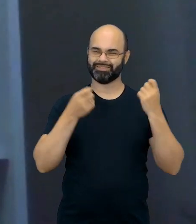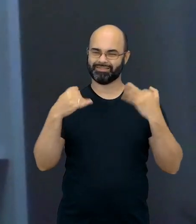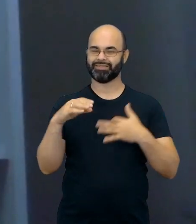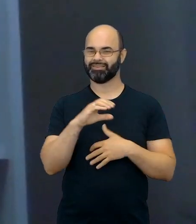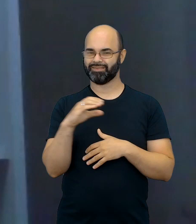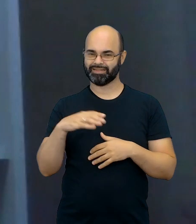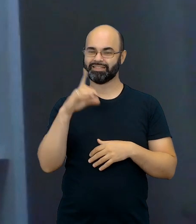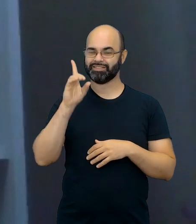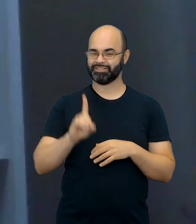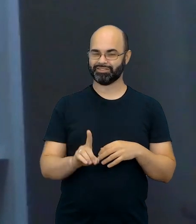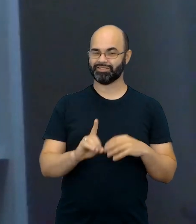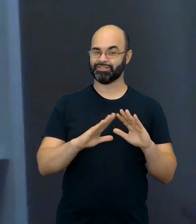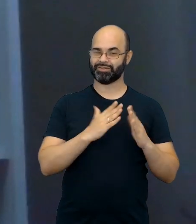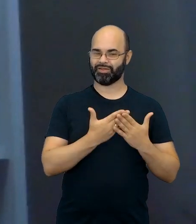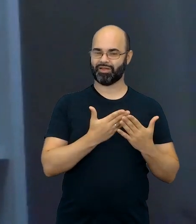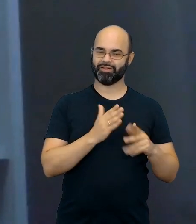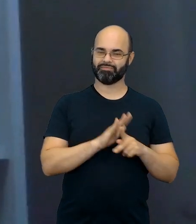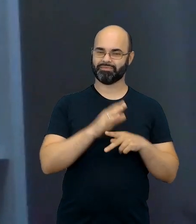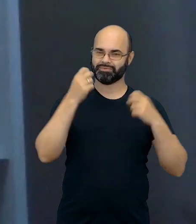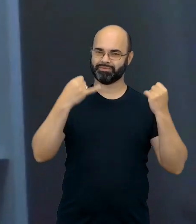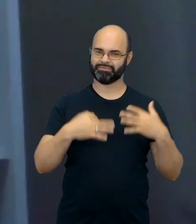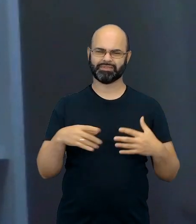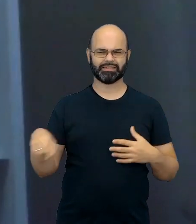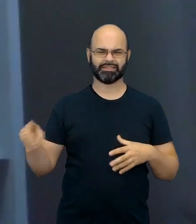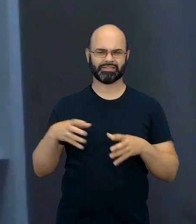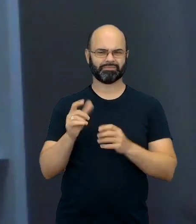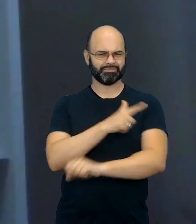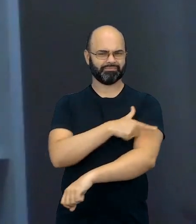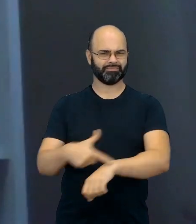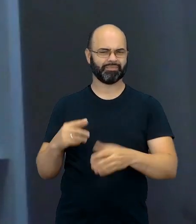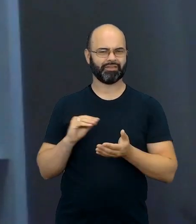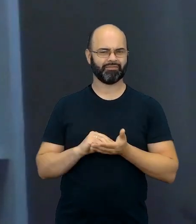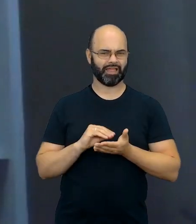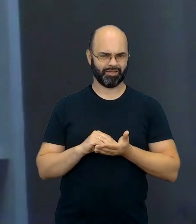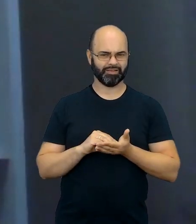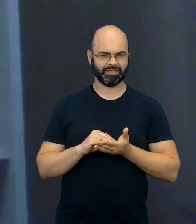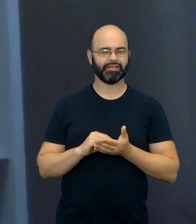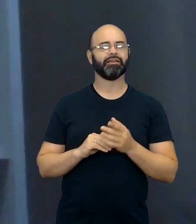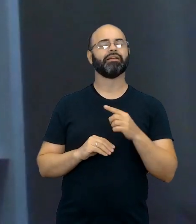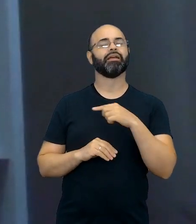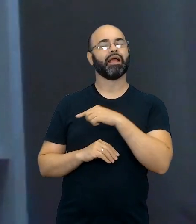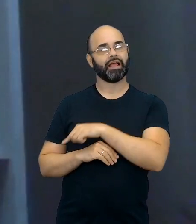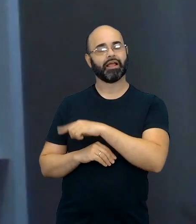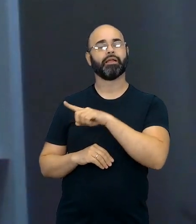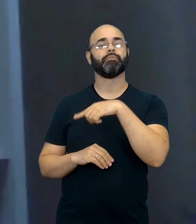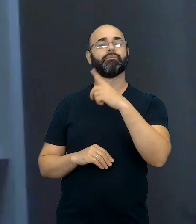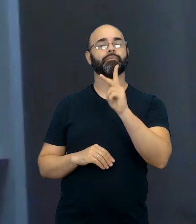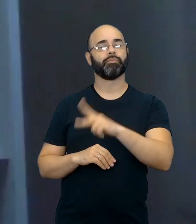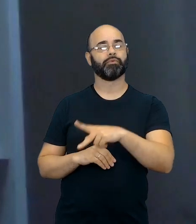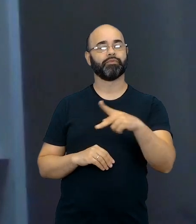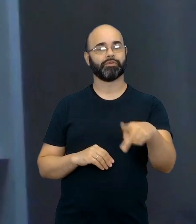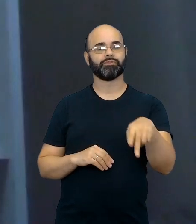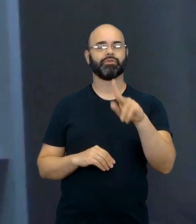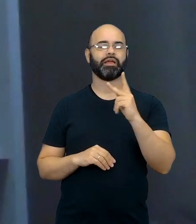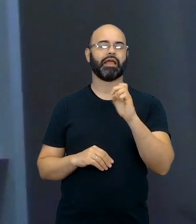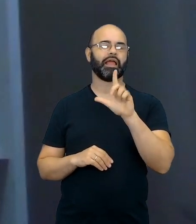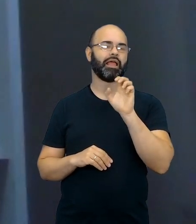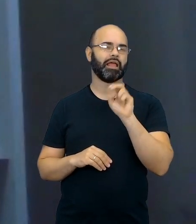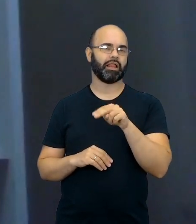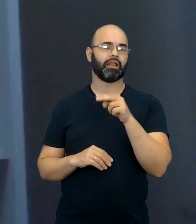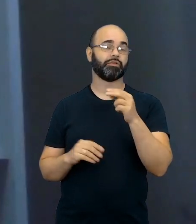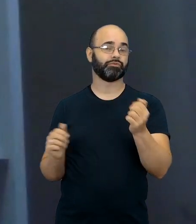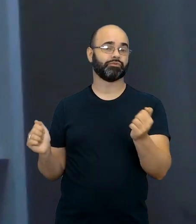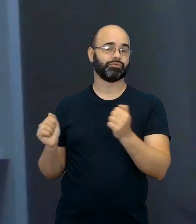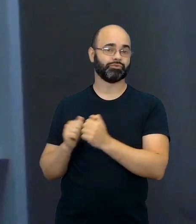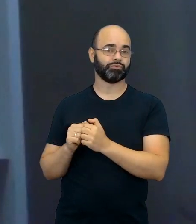coordenadores e diretores da escola, eram considerados como indisciplinados, e eles, juntamente com a professora Erin Gruwell, elas